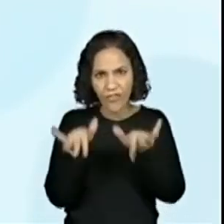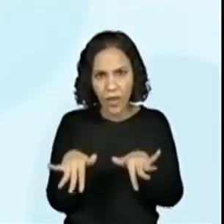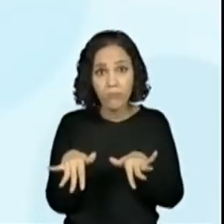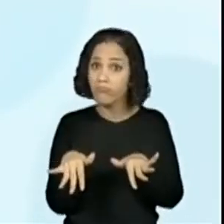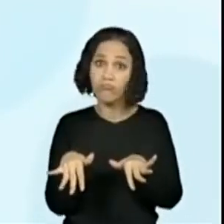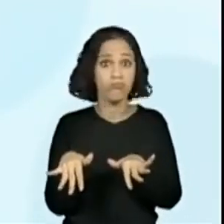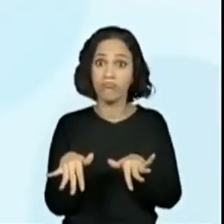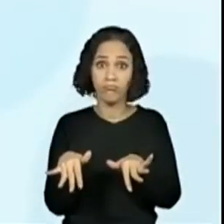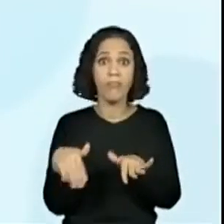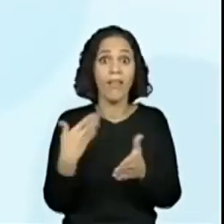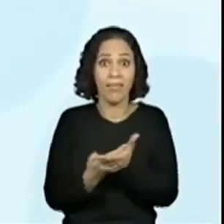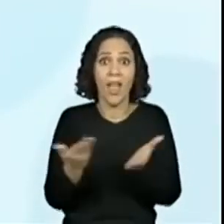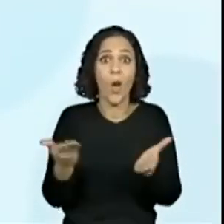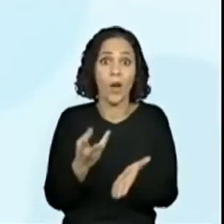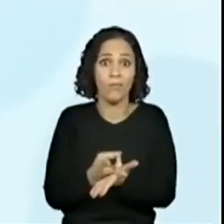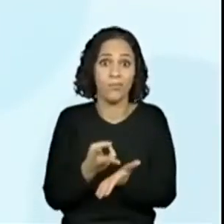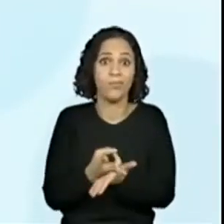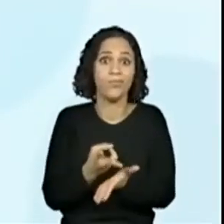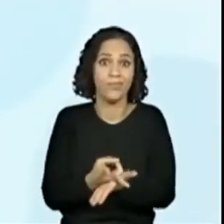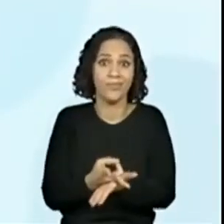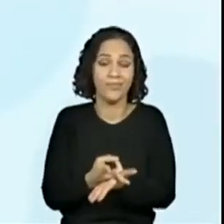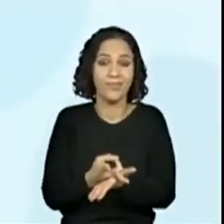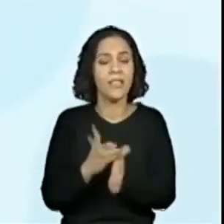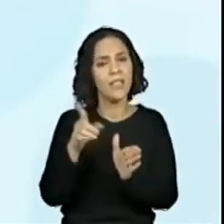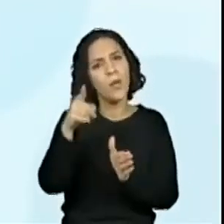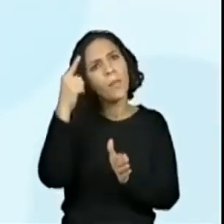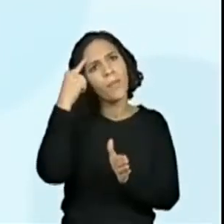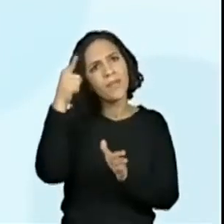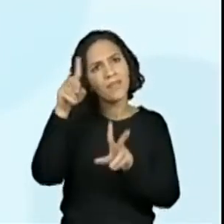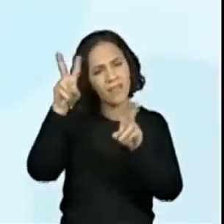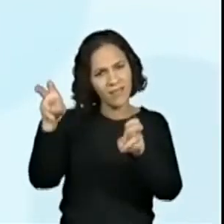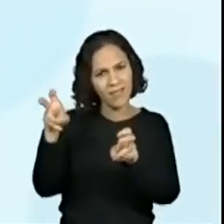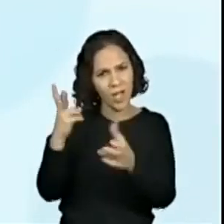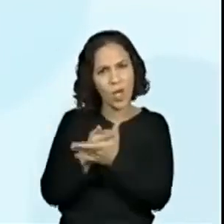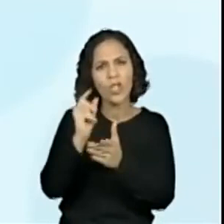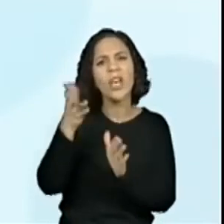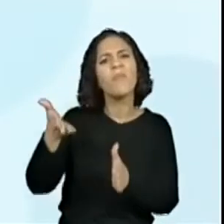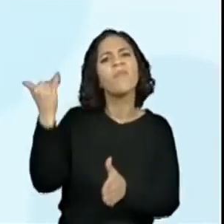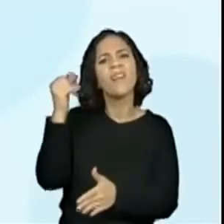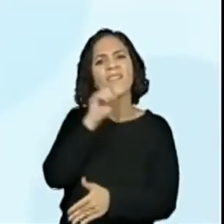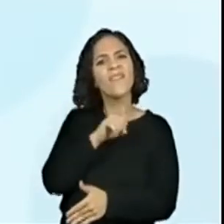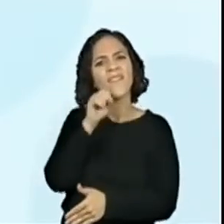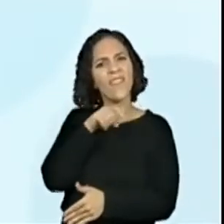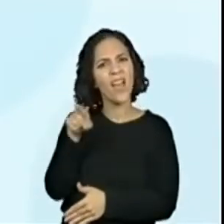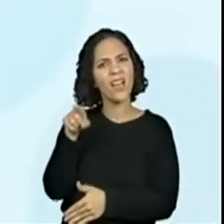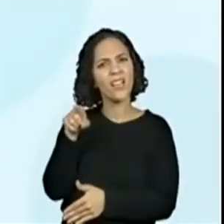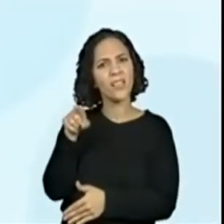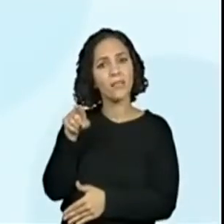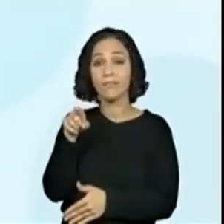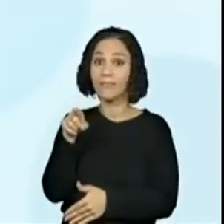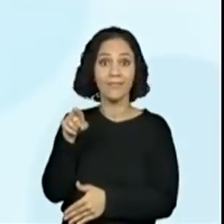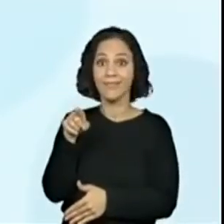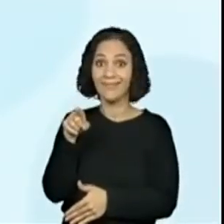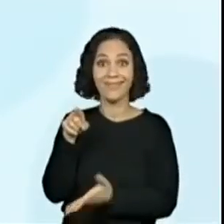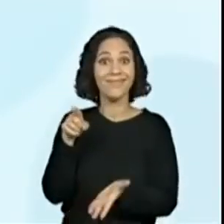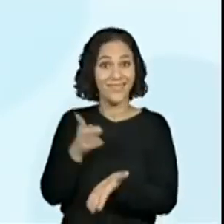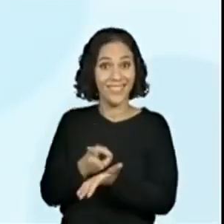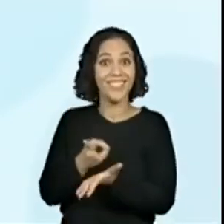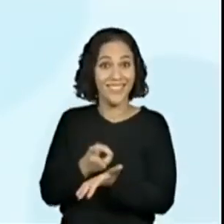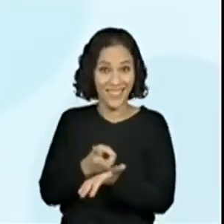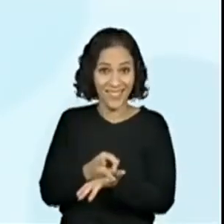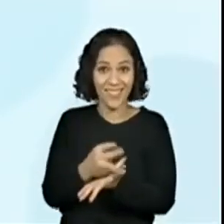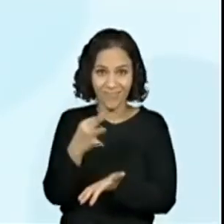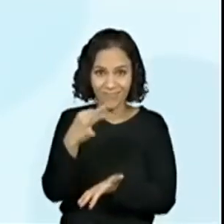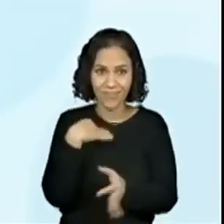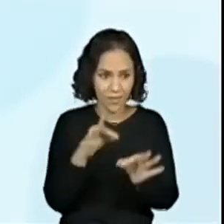atrás também então hoje ela ainda continua importante será assim e aí ainda continuamos não é verdade ainda continuamos aí